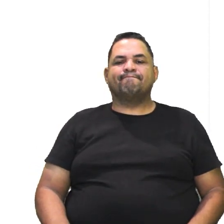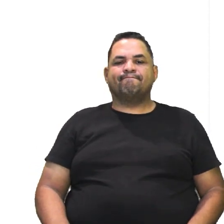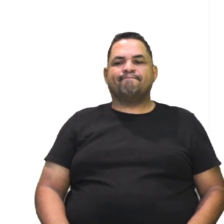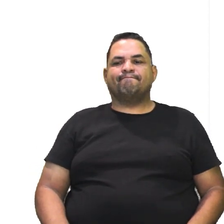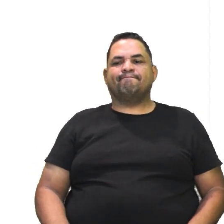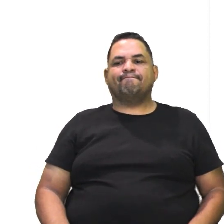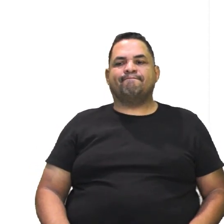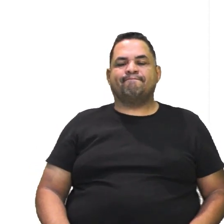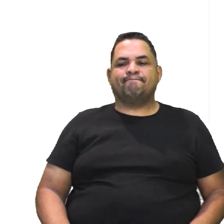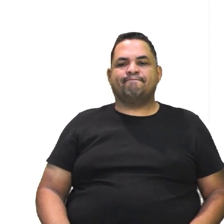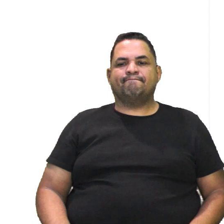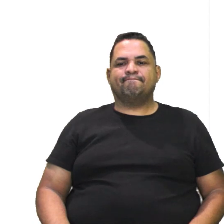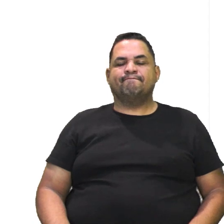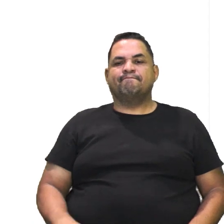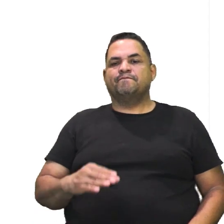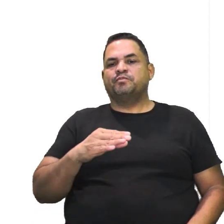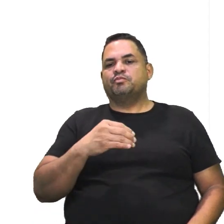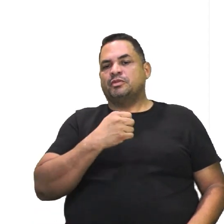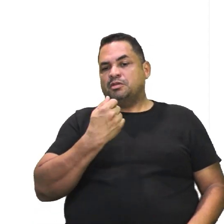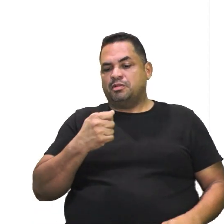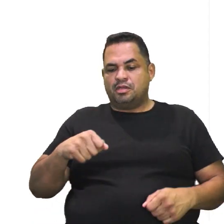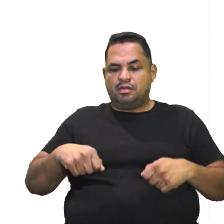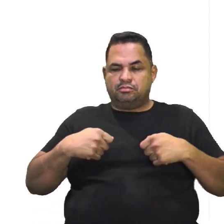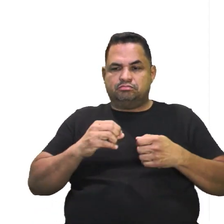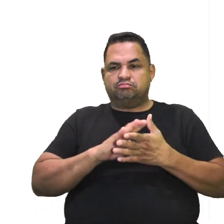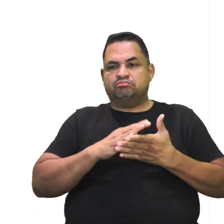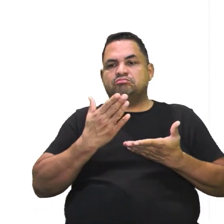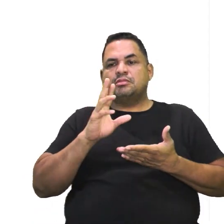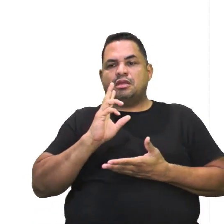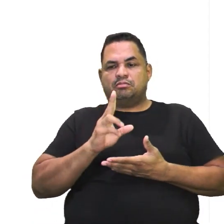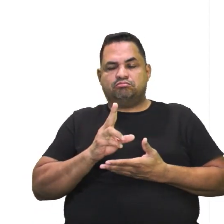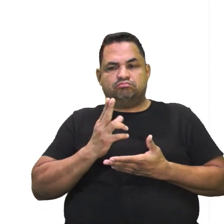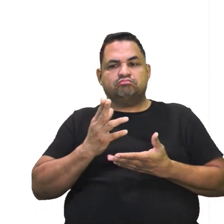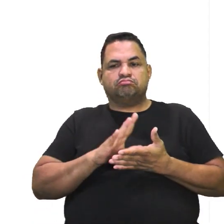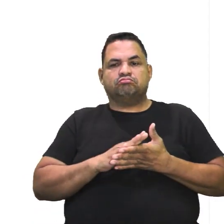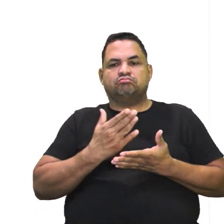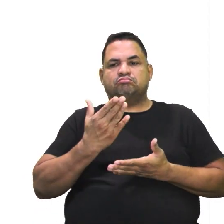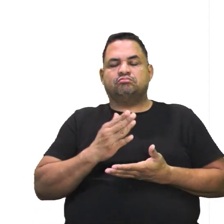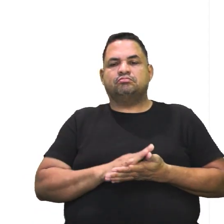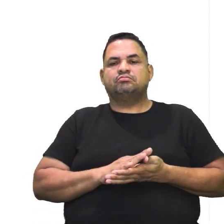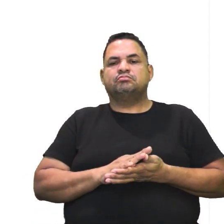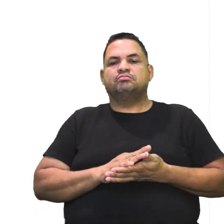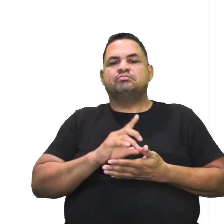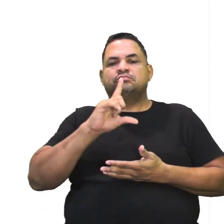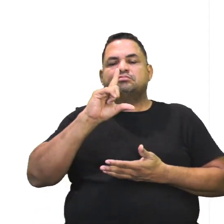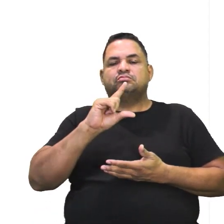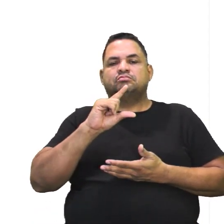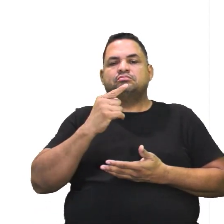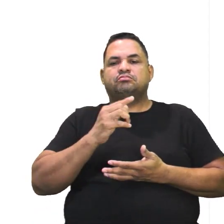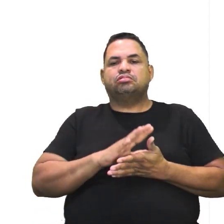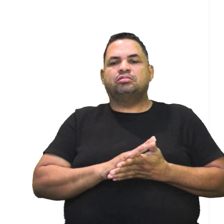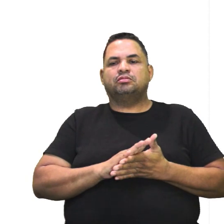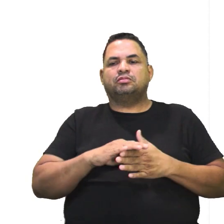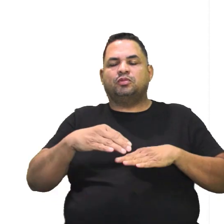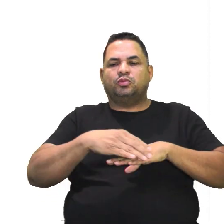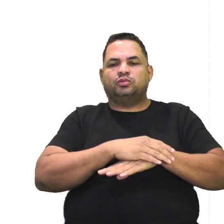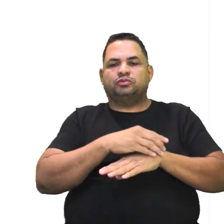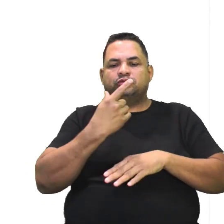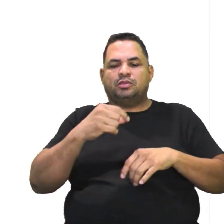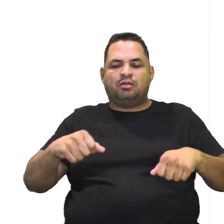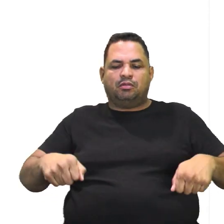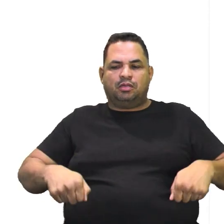uma calça e um sapato equivalem ao peso de 6 camisetas? Isso mesmo. Ah, então se eu diminuir ali um sapato,